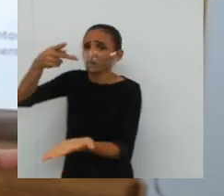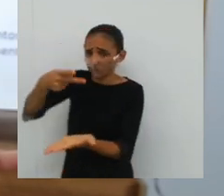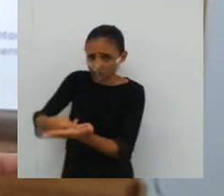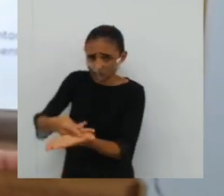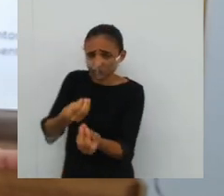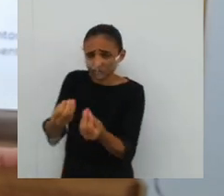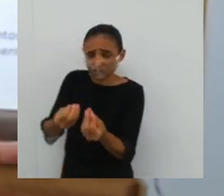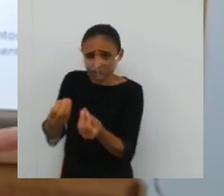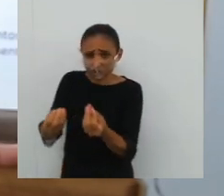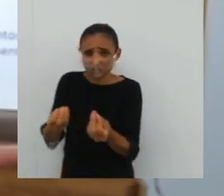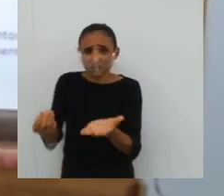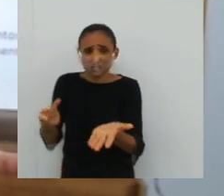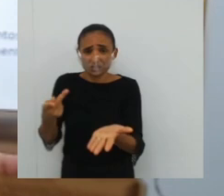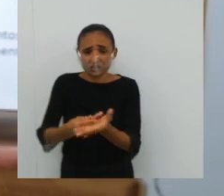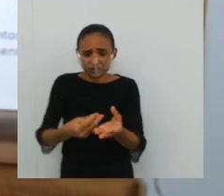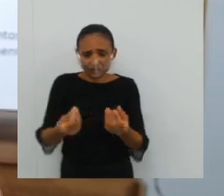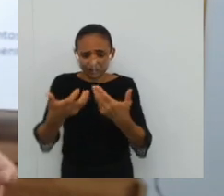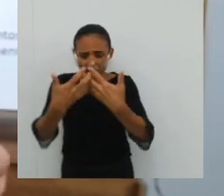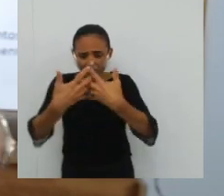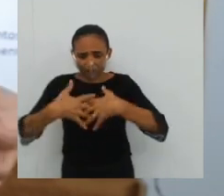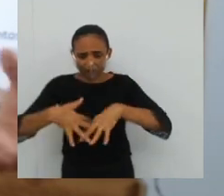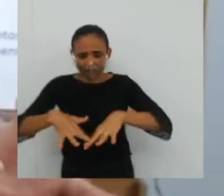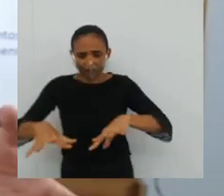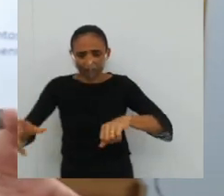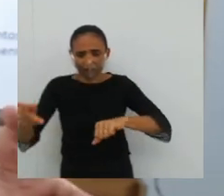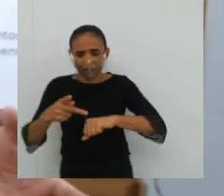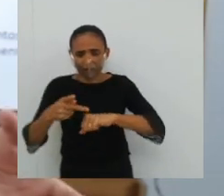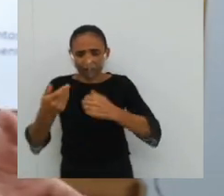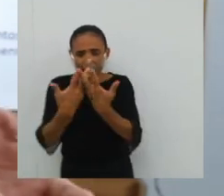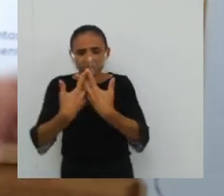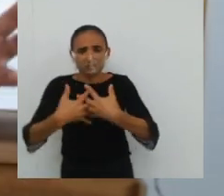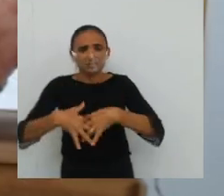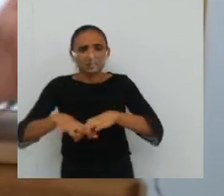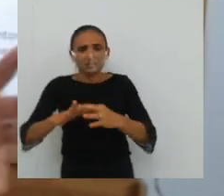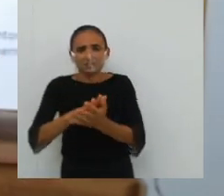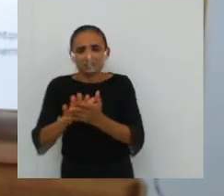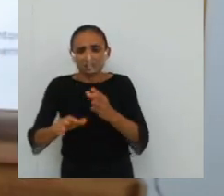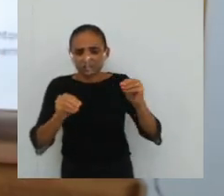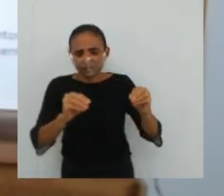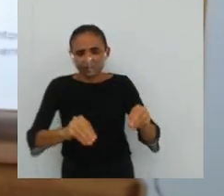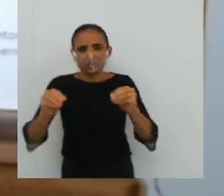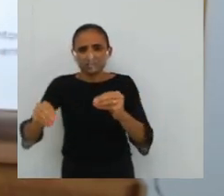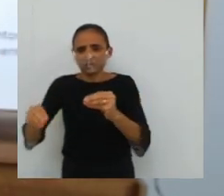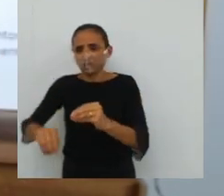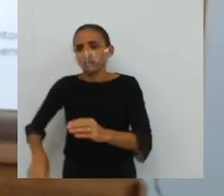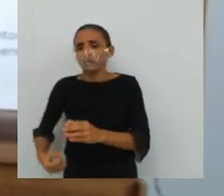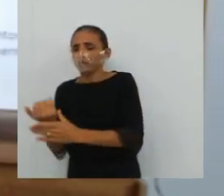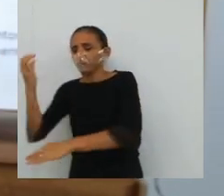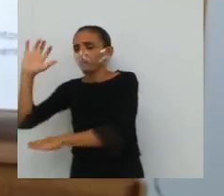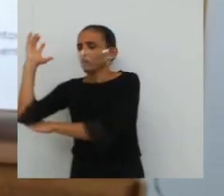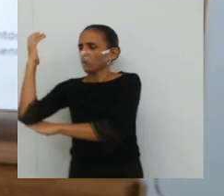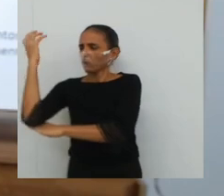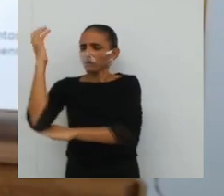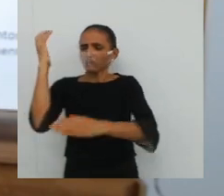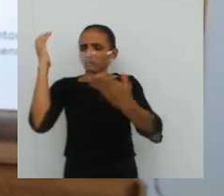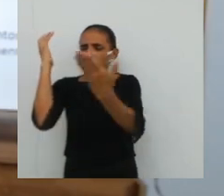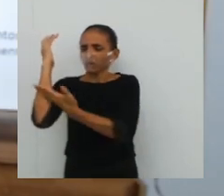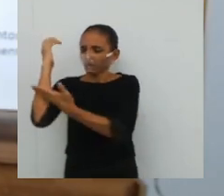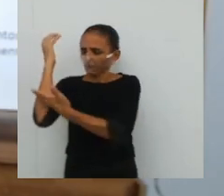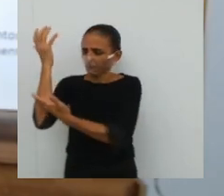reconfigurar as potencialidades minerais do solo, então aquele solo não consegue produzir mais, ele vai desmatar uma outra área e vai